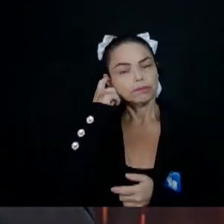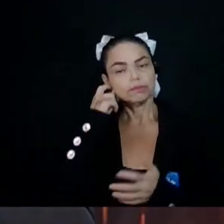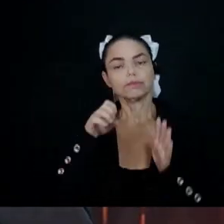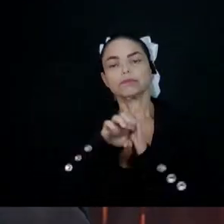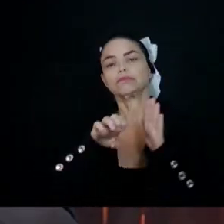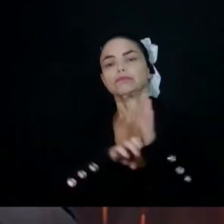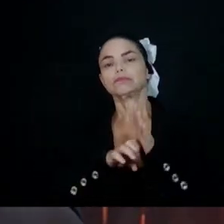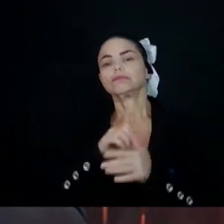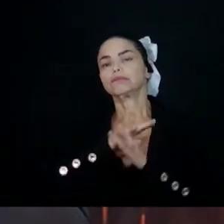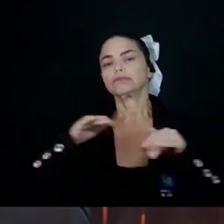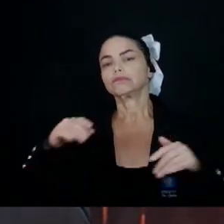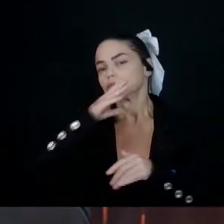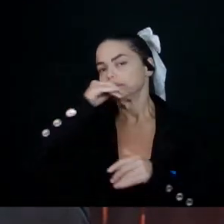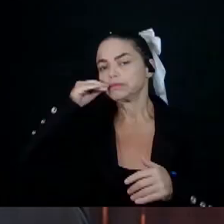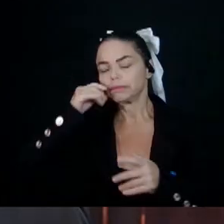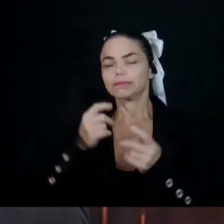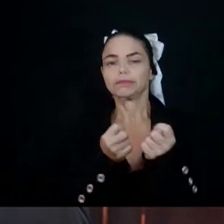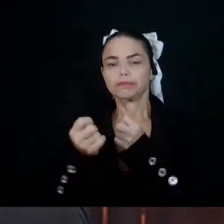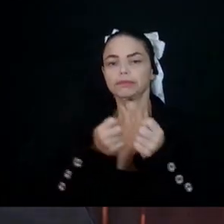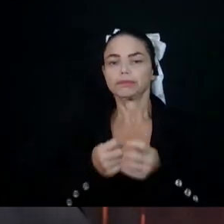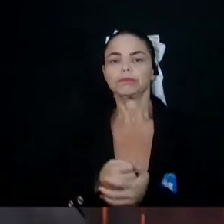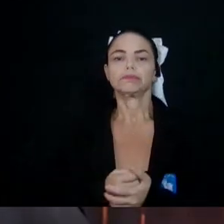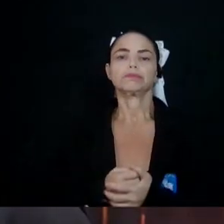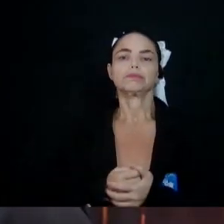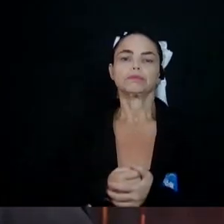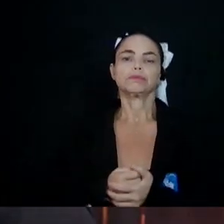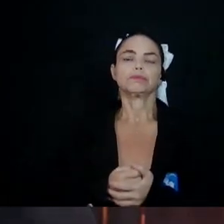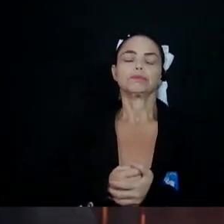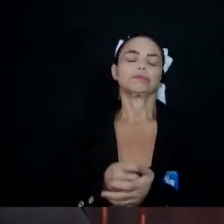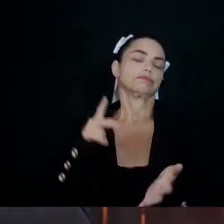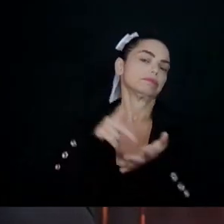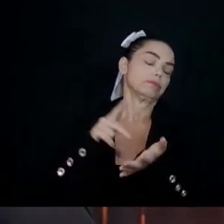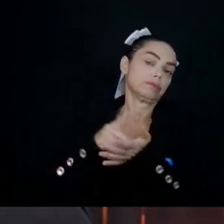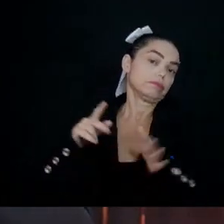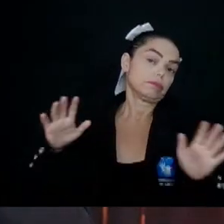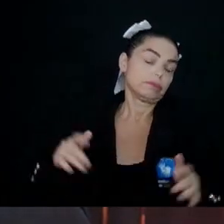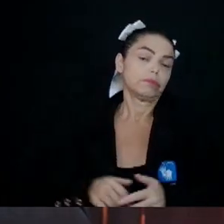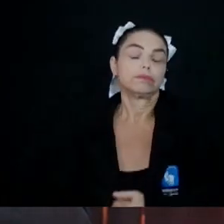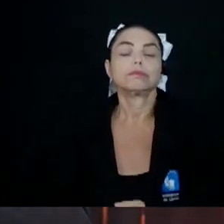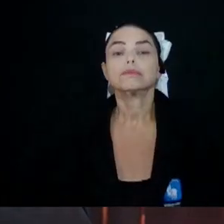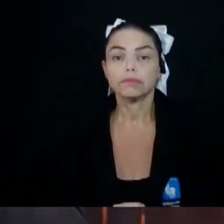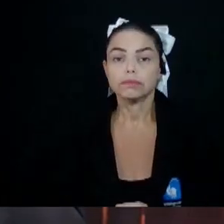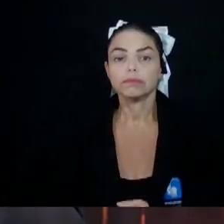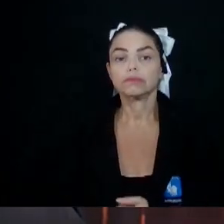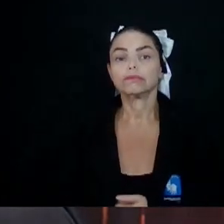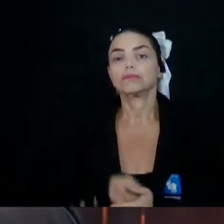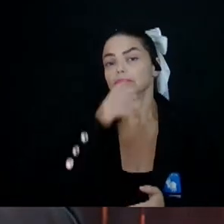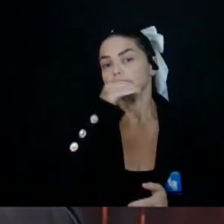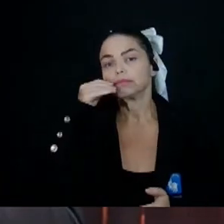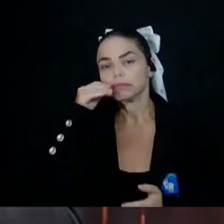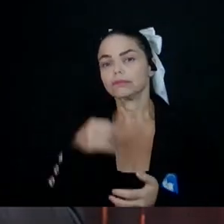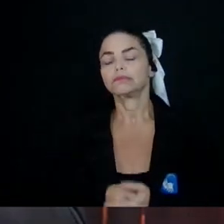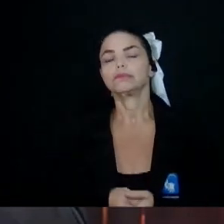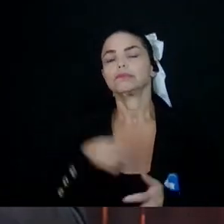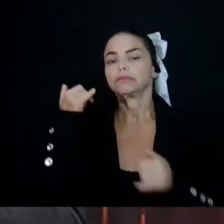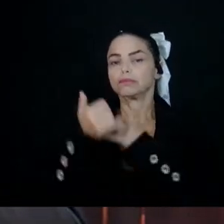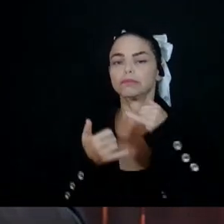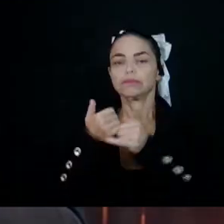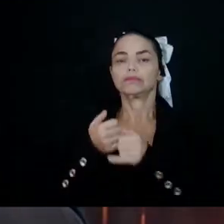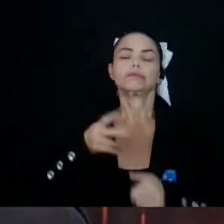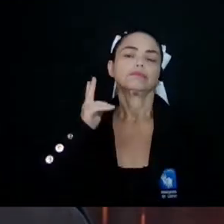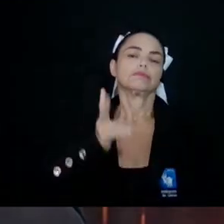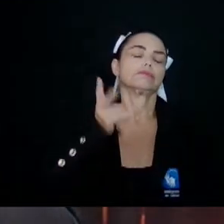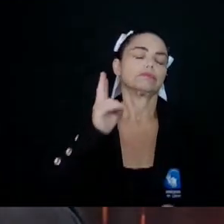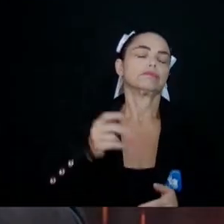para regulamentar essa realidade. As crianças e adolescentes estão na internet, né?